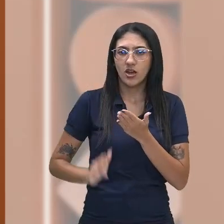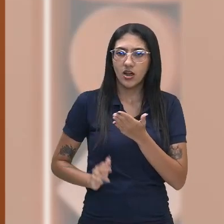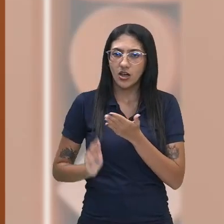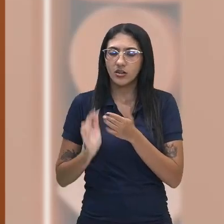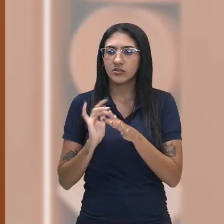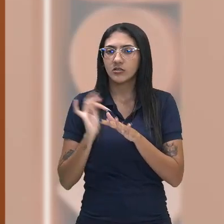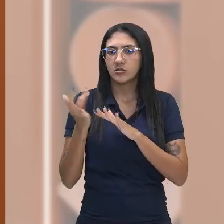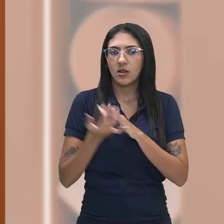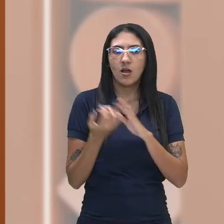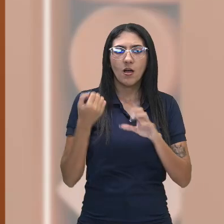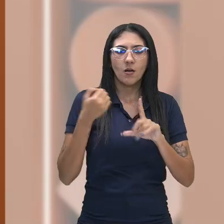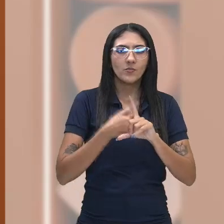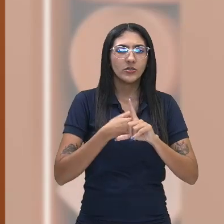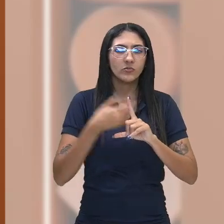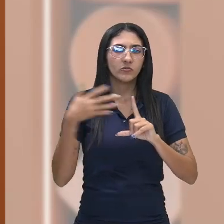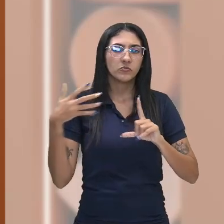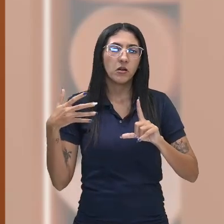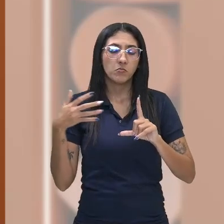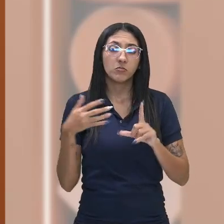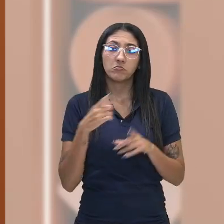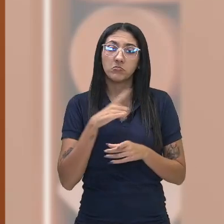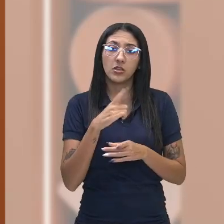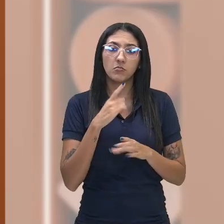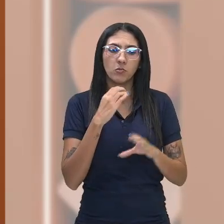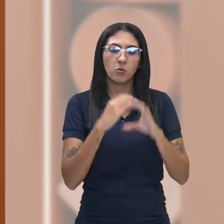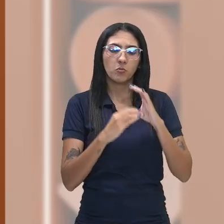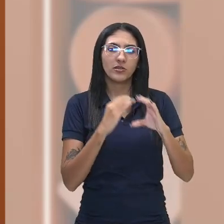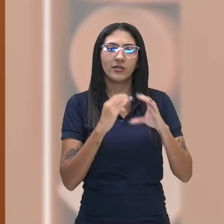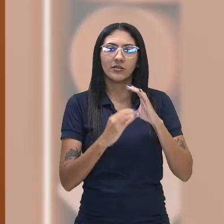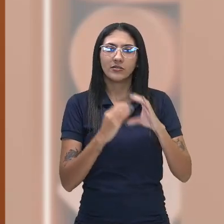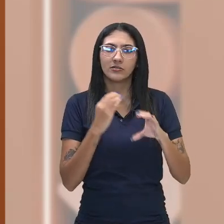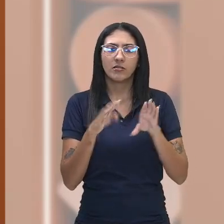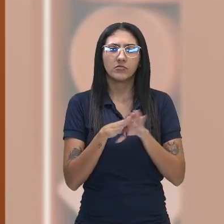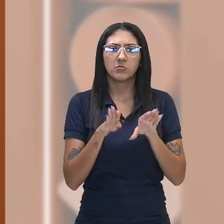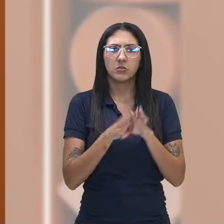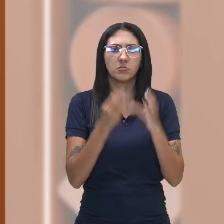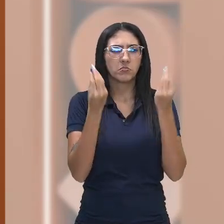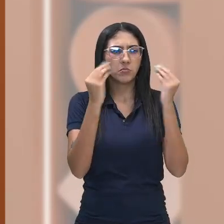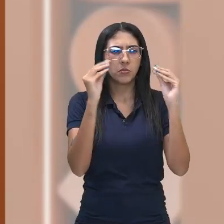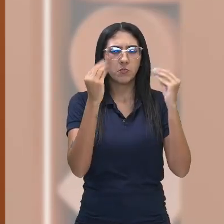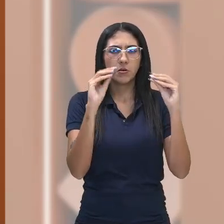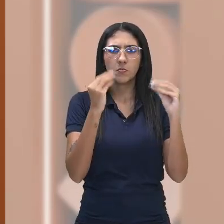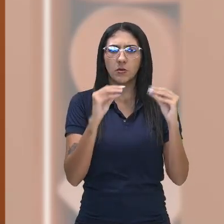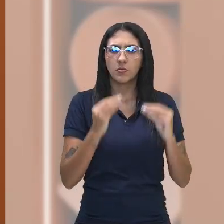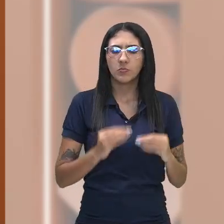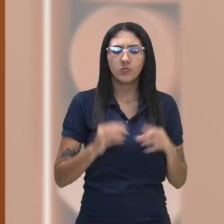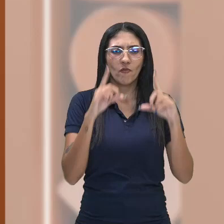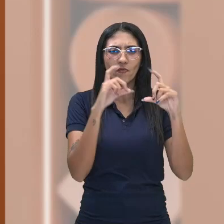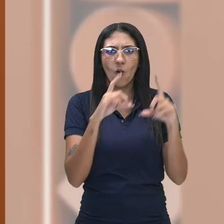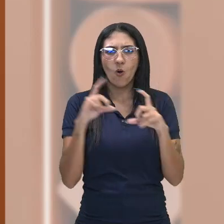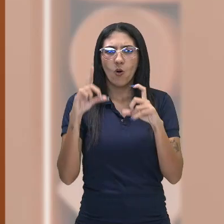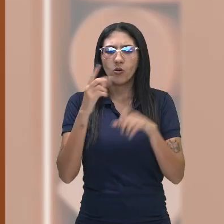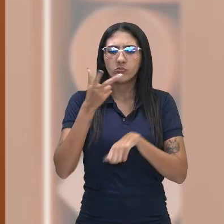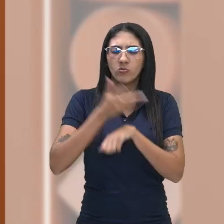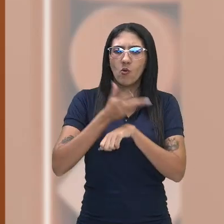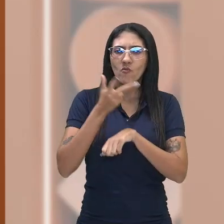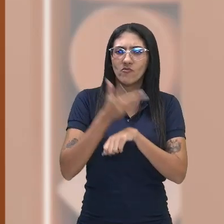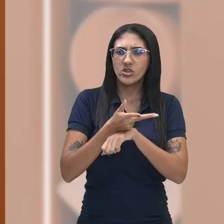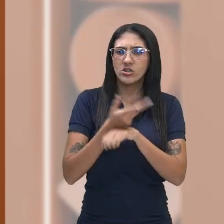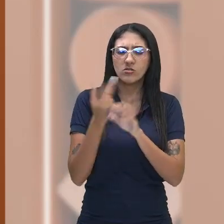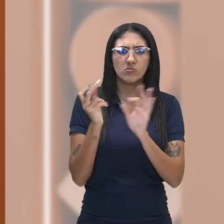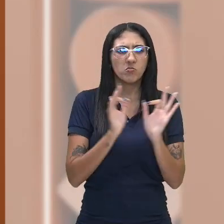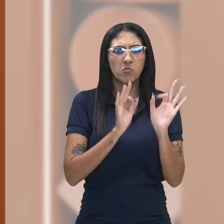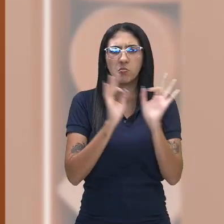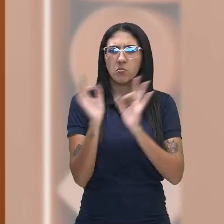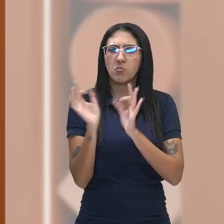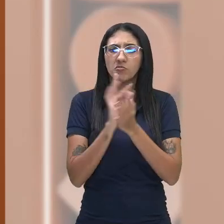diversas plataformas, comunicam, né, e eternizam fotos, vídeos de momentos em